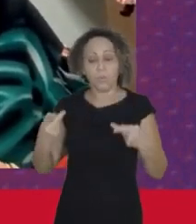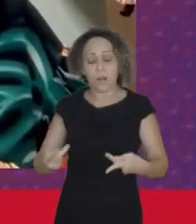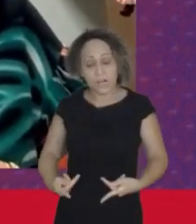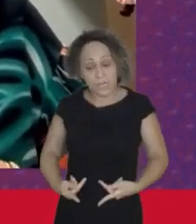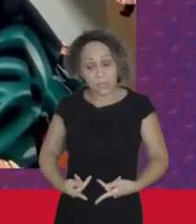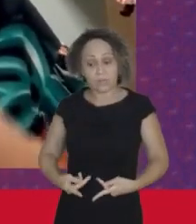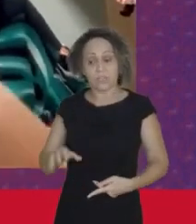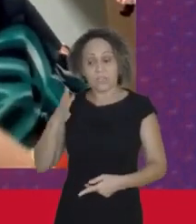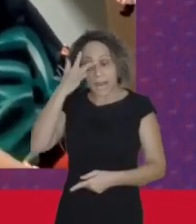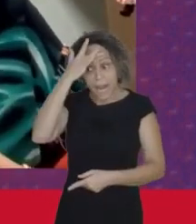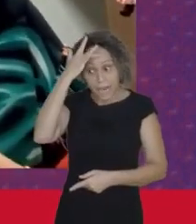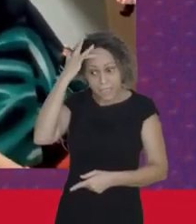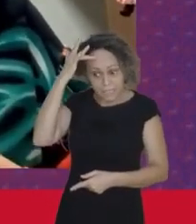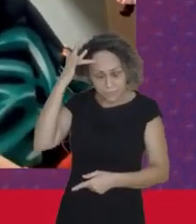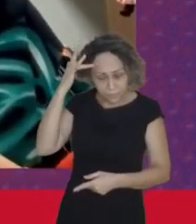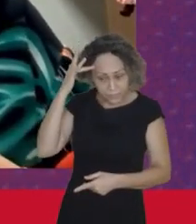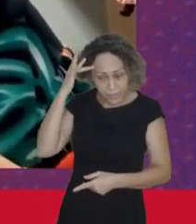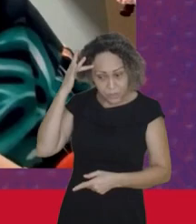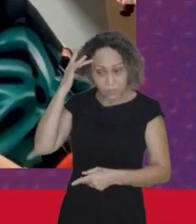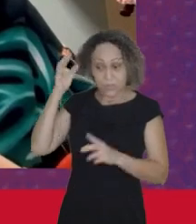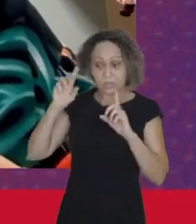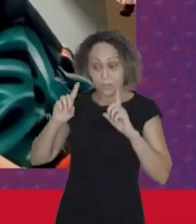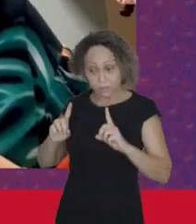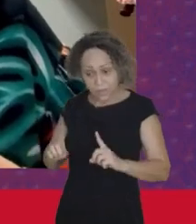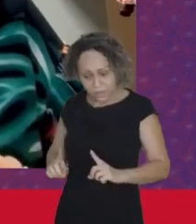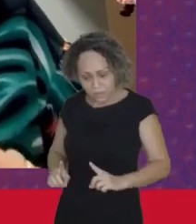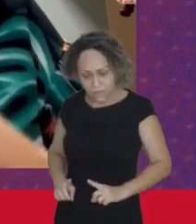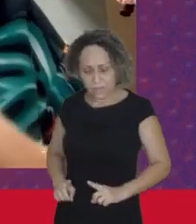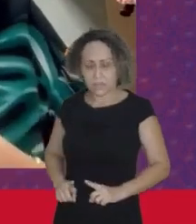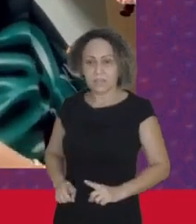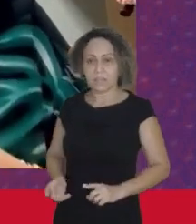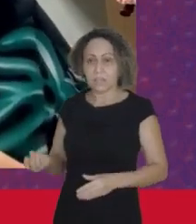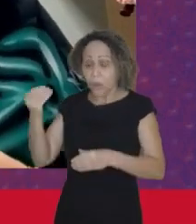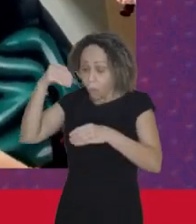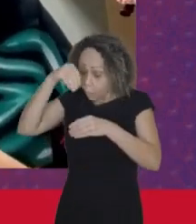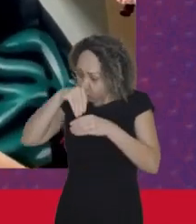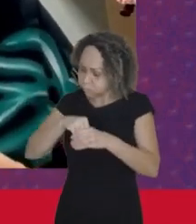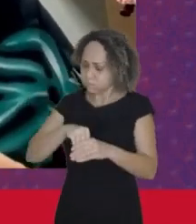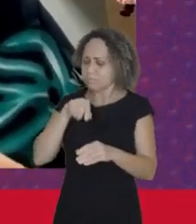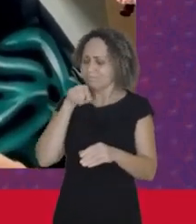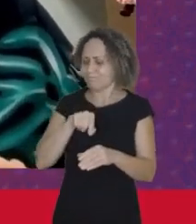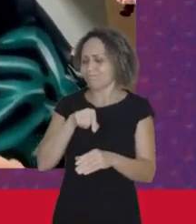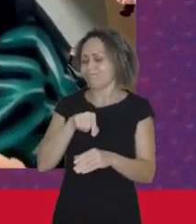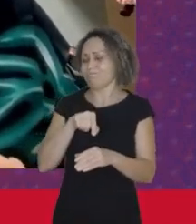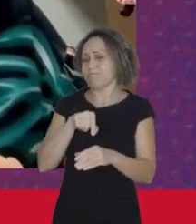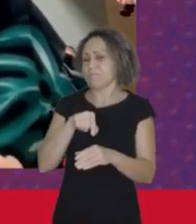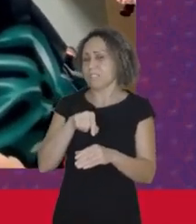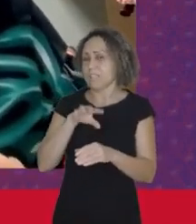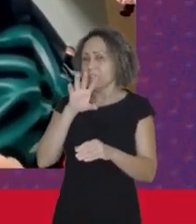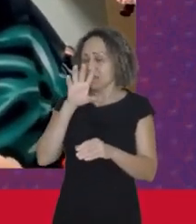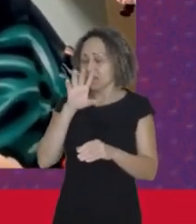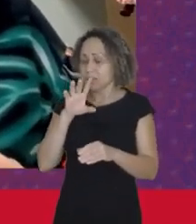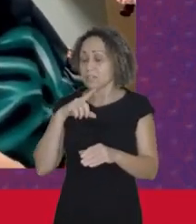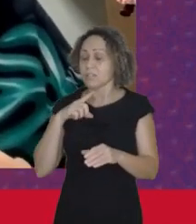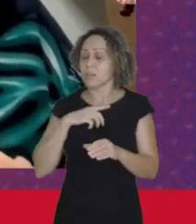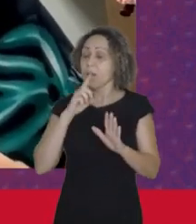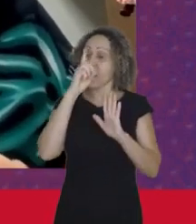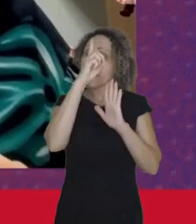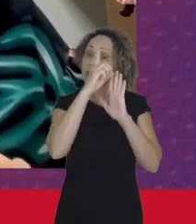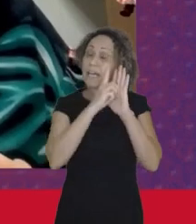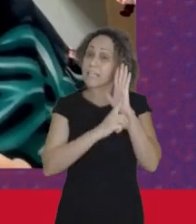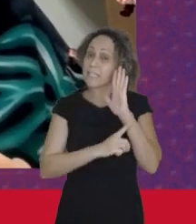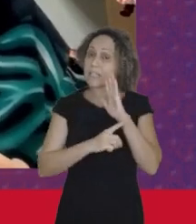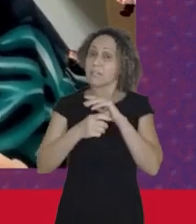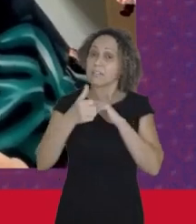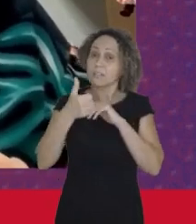humanos. Somente em 2021. Nós temos a Declaração dos Direitos Humanos de 1948,